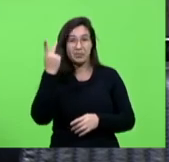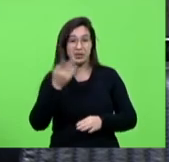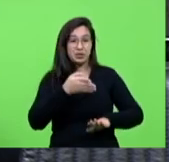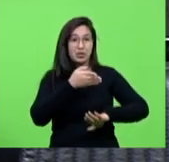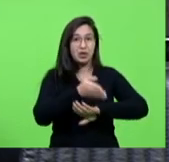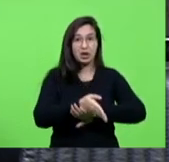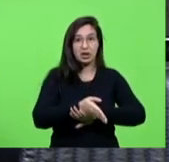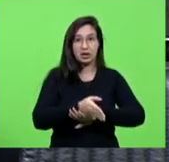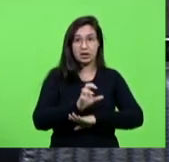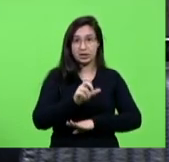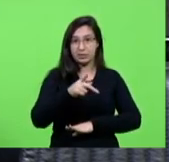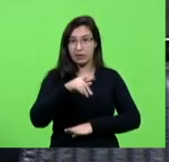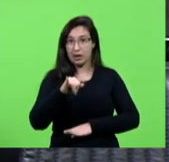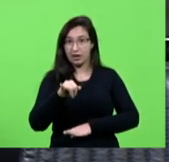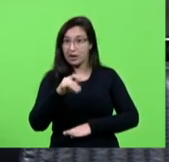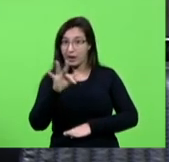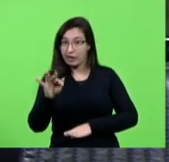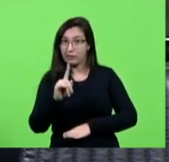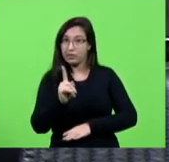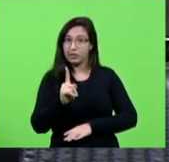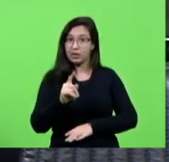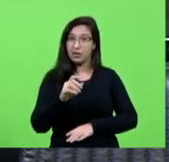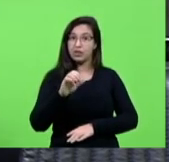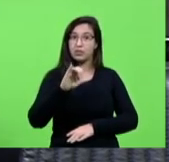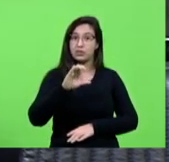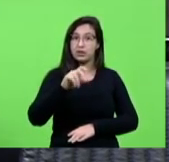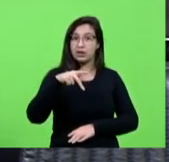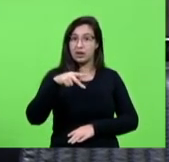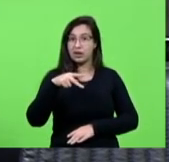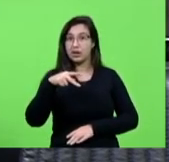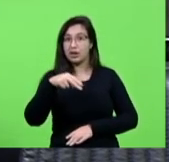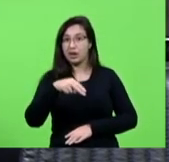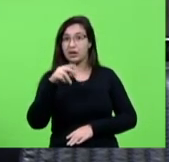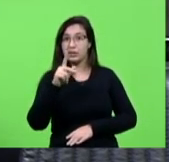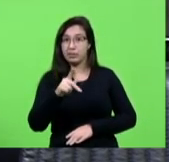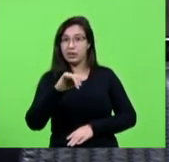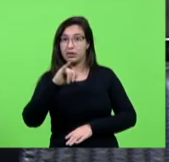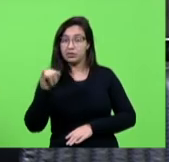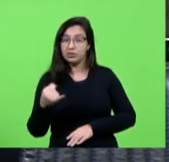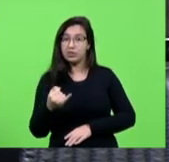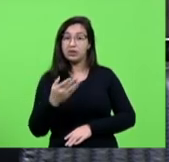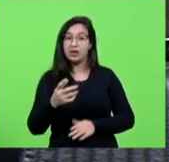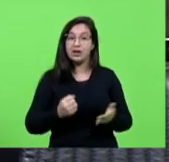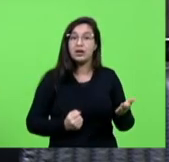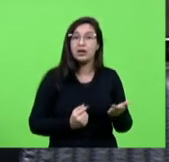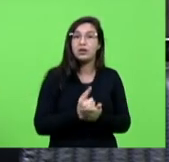O cara desembarca do aeroporto, entra lá dentro, faz uma compra que pode mudar...